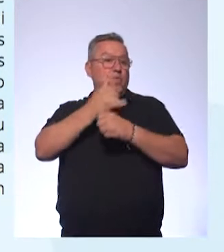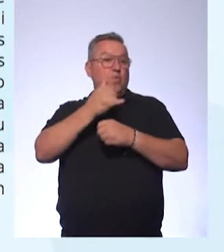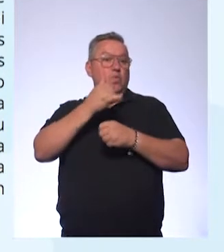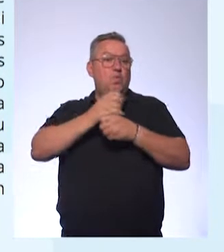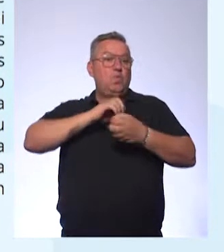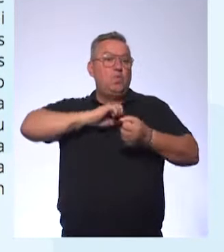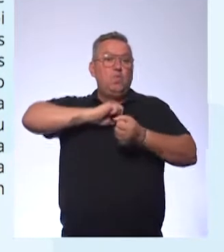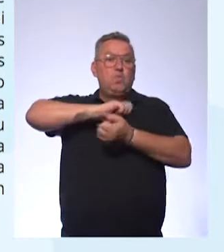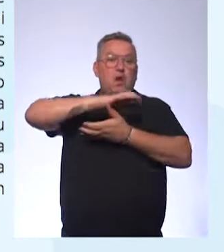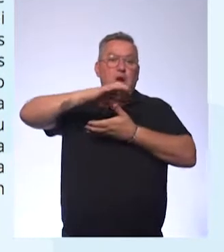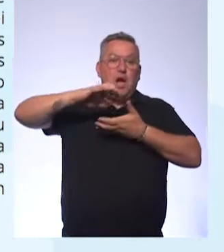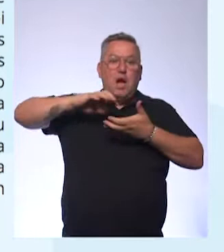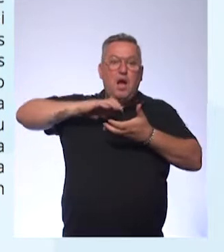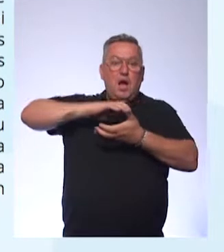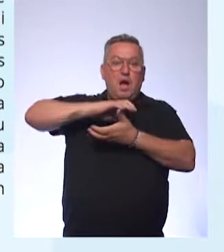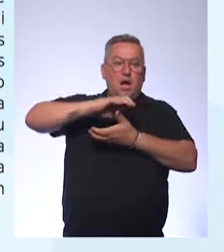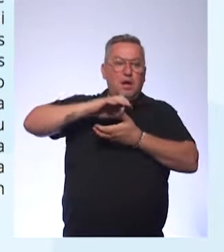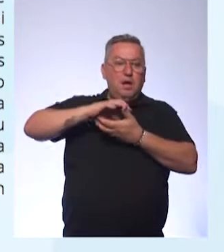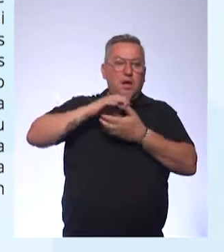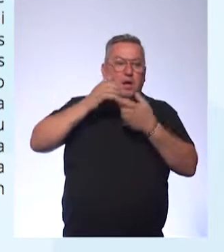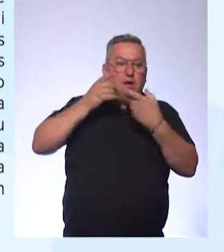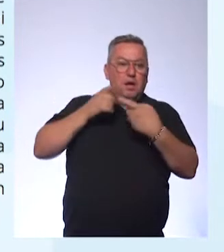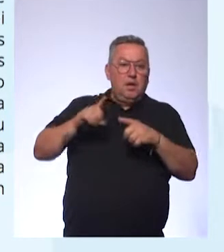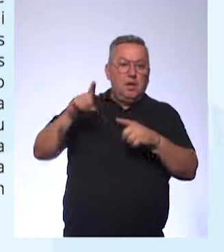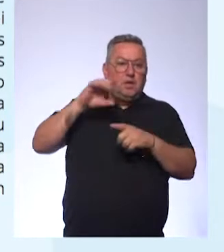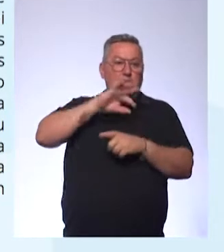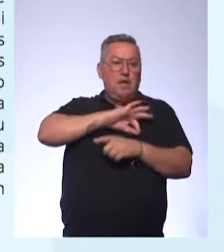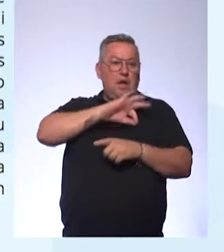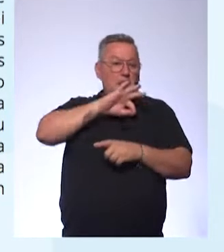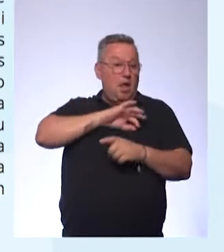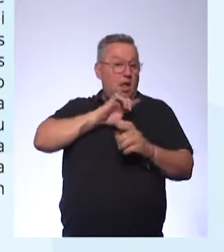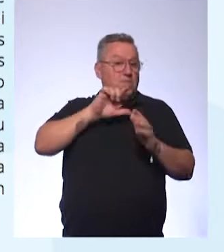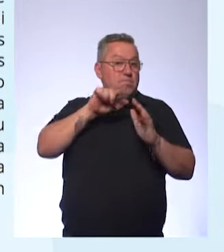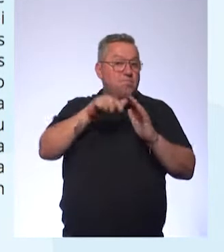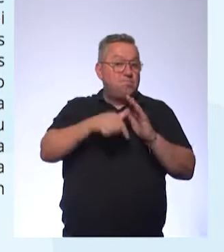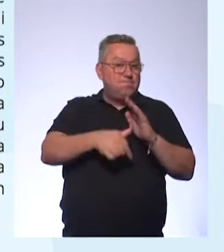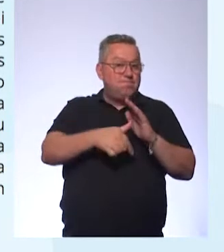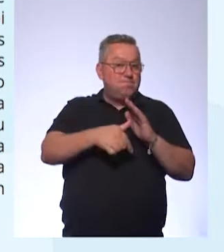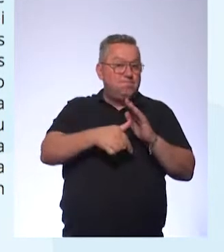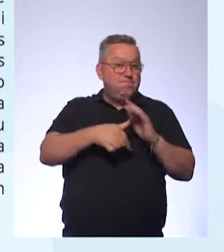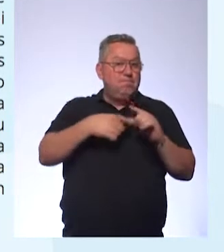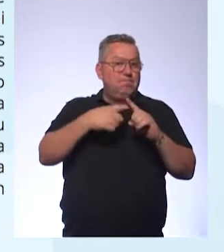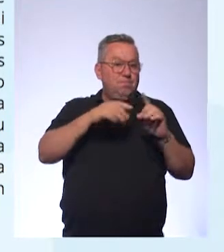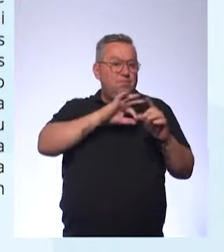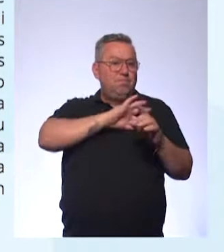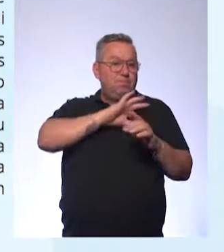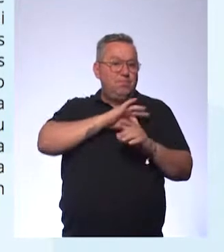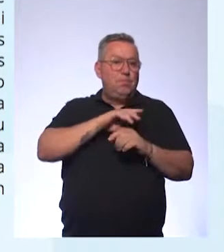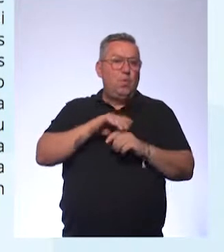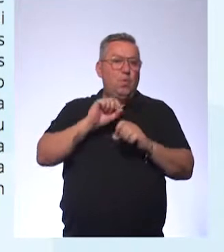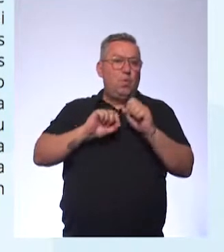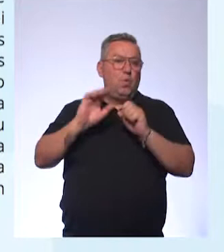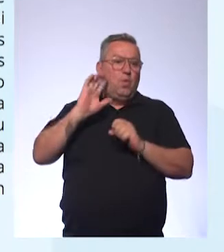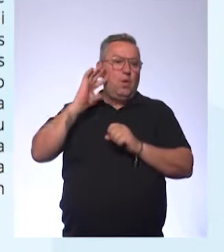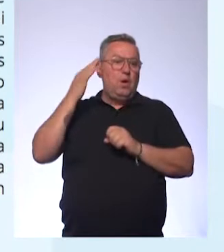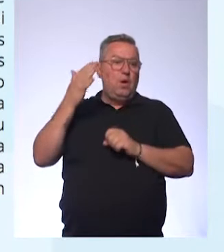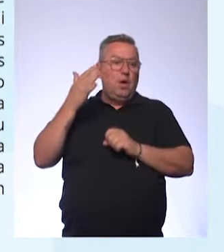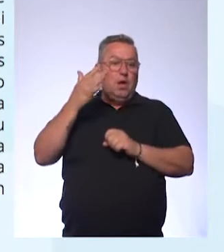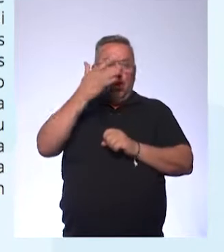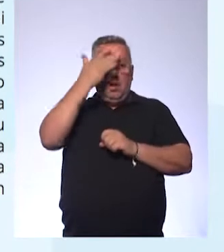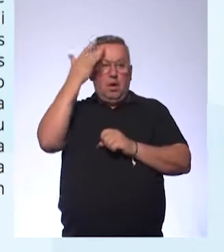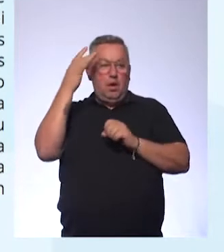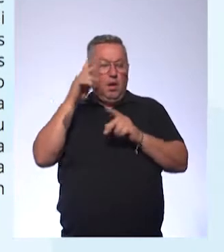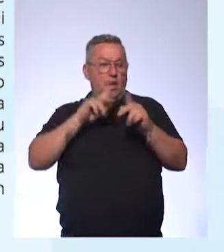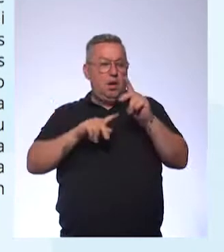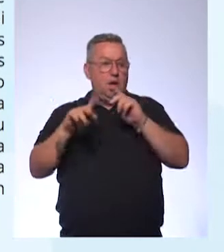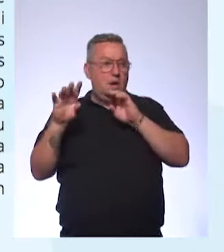uma revolta, e vejam só, contra os atrasos de salários da categoria. Sua punição provocou